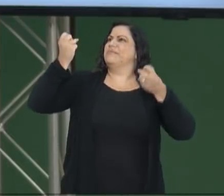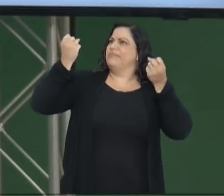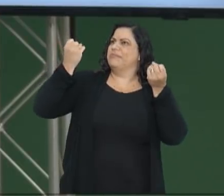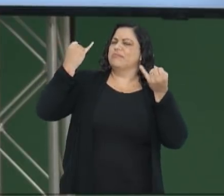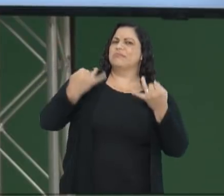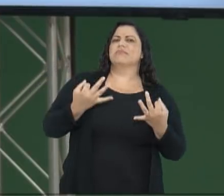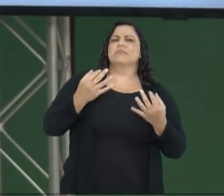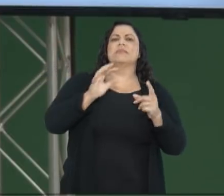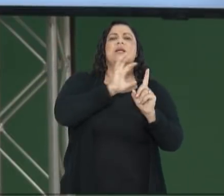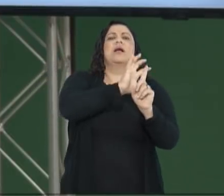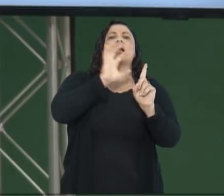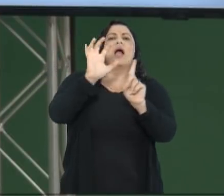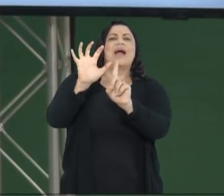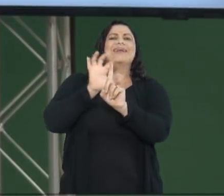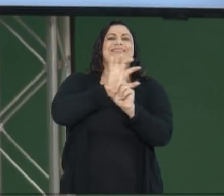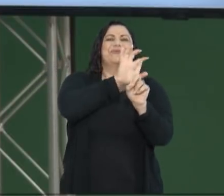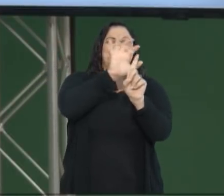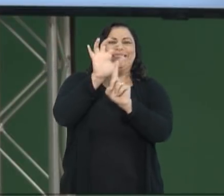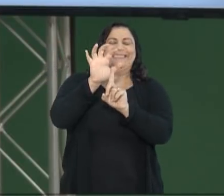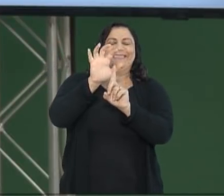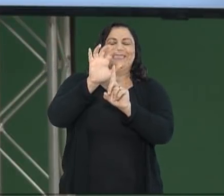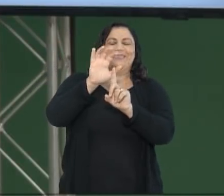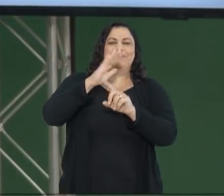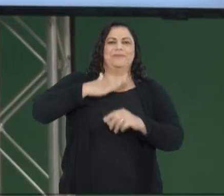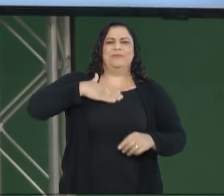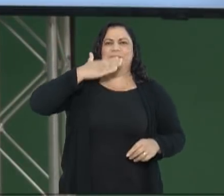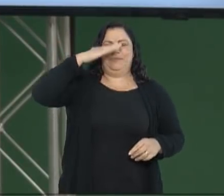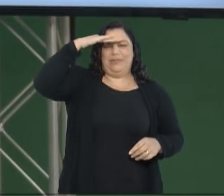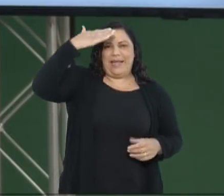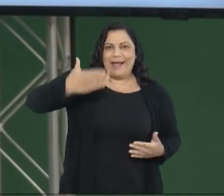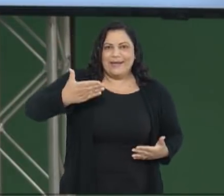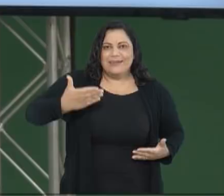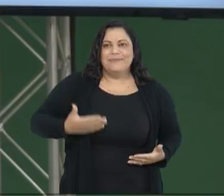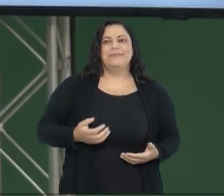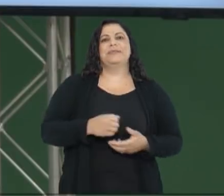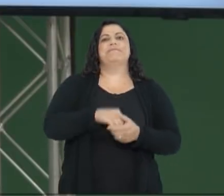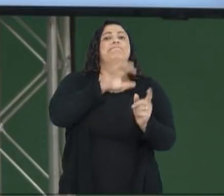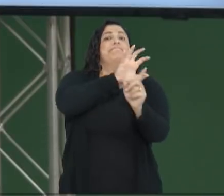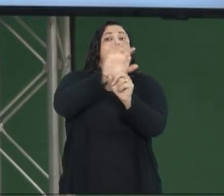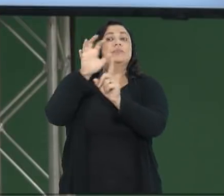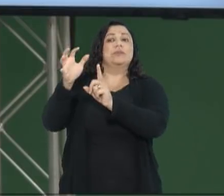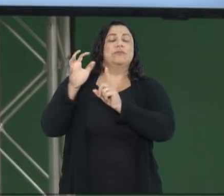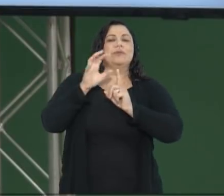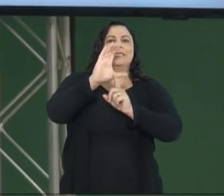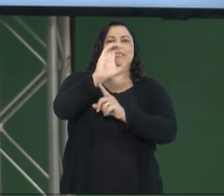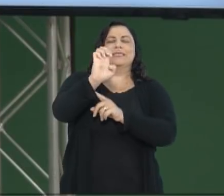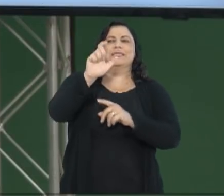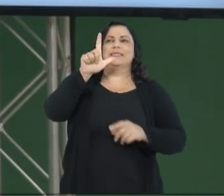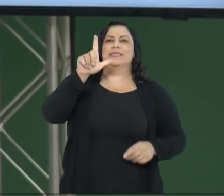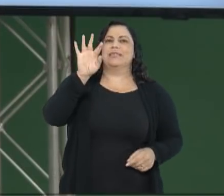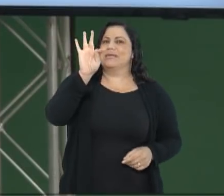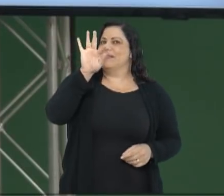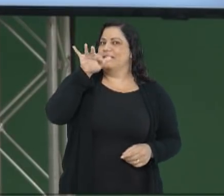a influência dos árabes. Aqui nós estamos falando que tem a influência dos celtas. Ou seja, dentro do mesmo país, eu